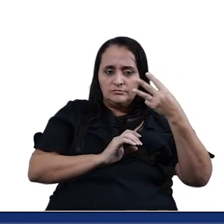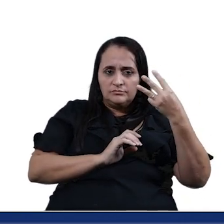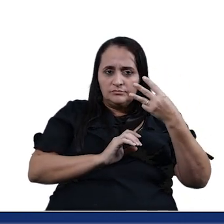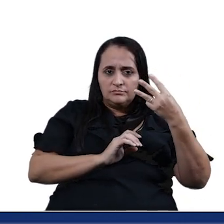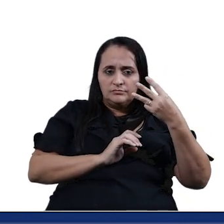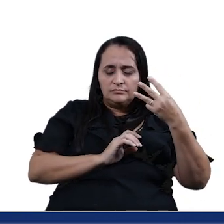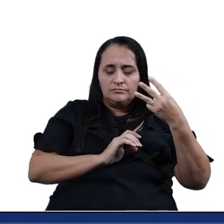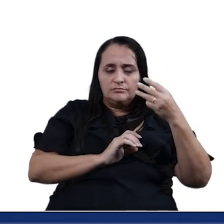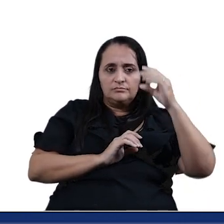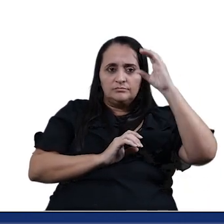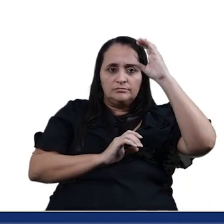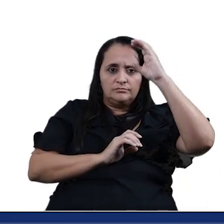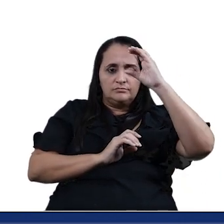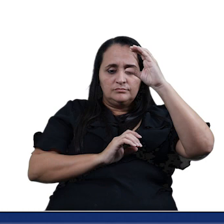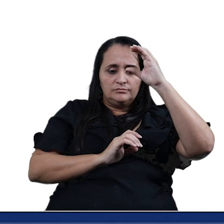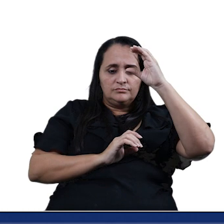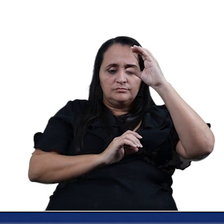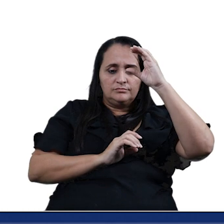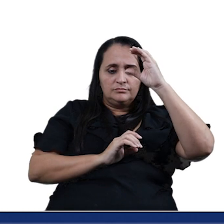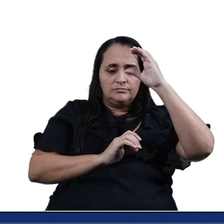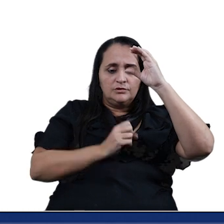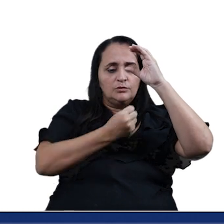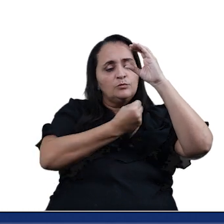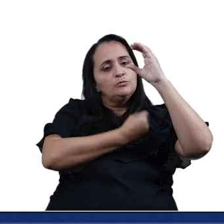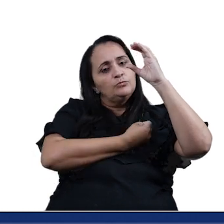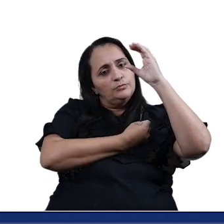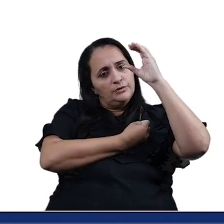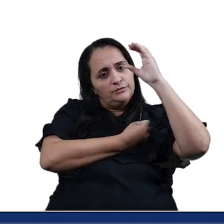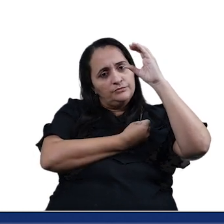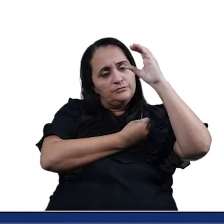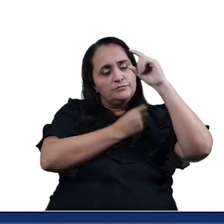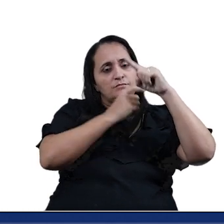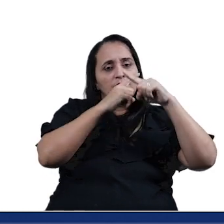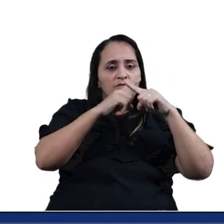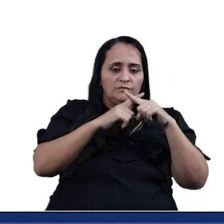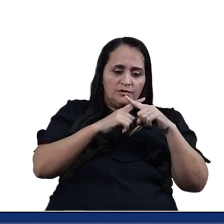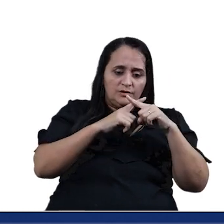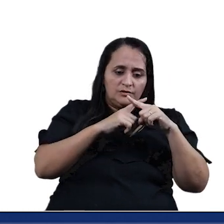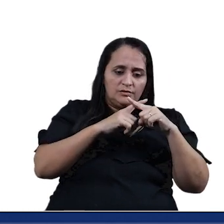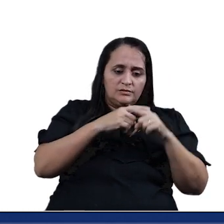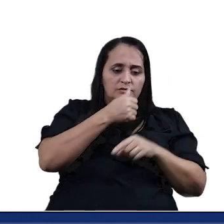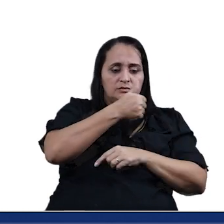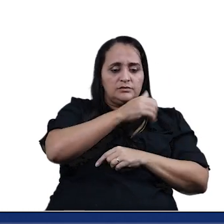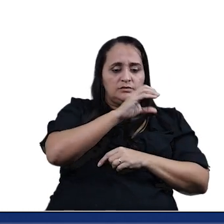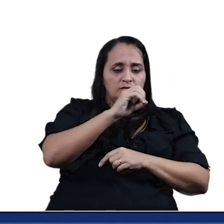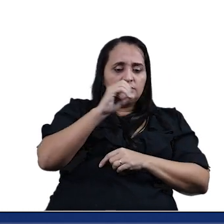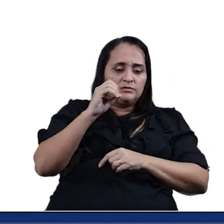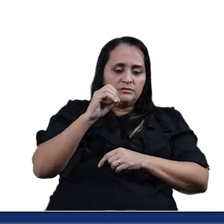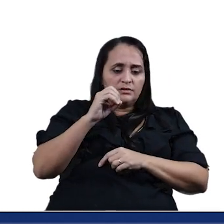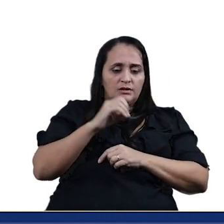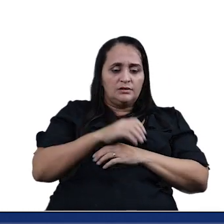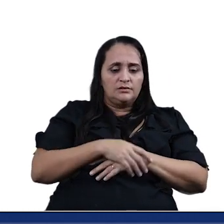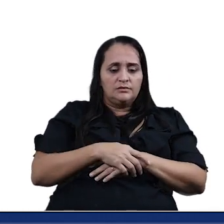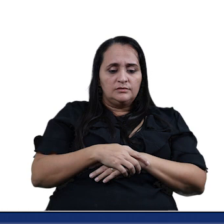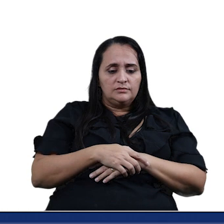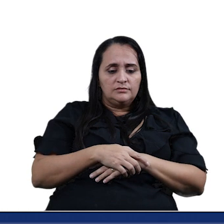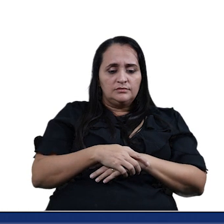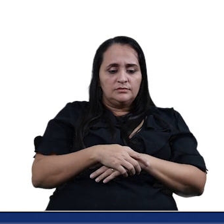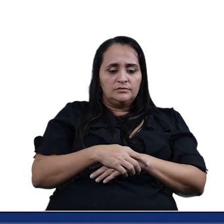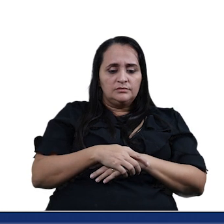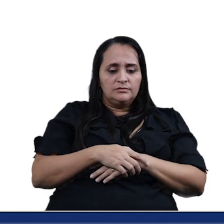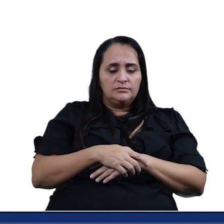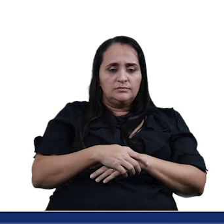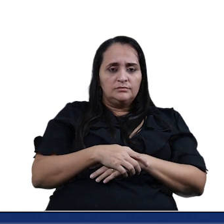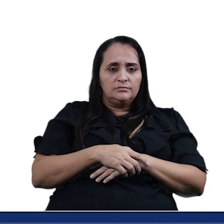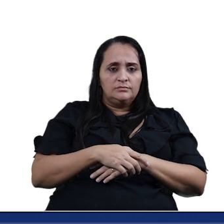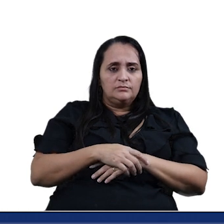ordem, na ordem das centenas, seria o número vezes 100,